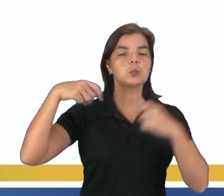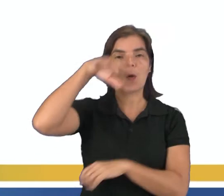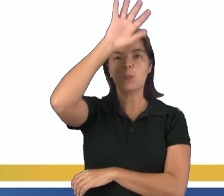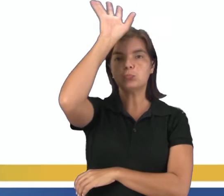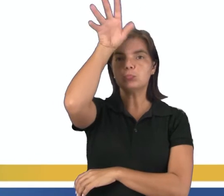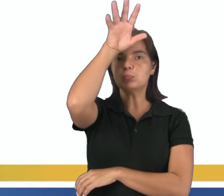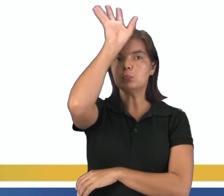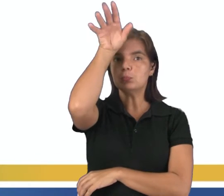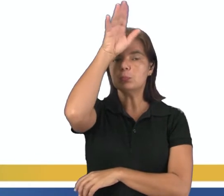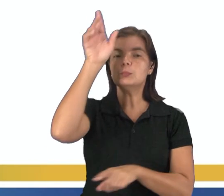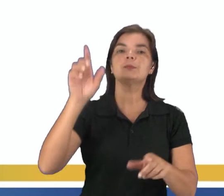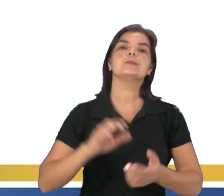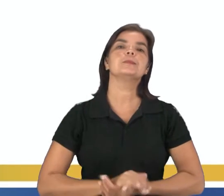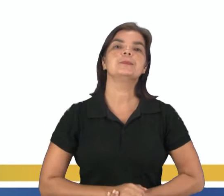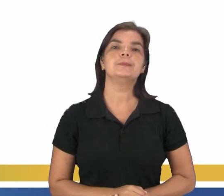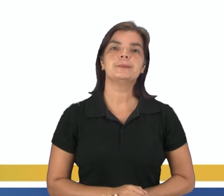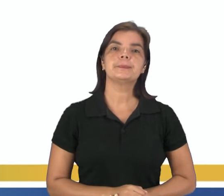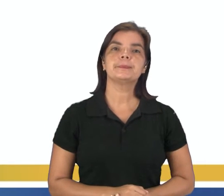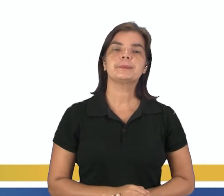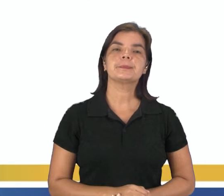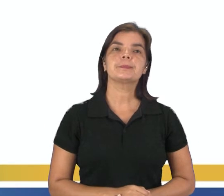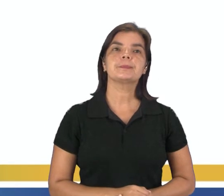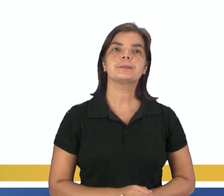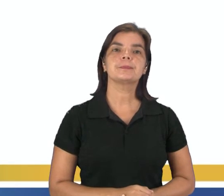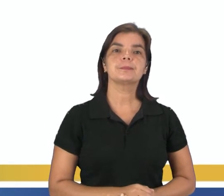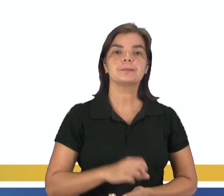la ambulância, né?